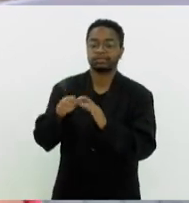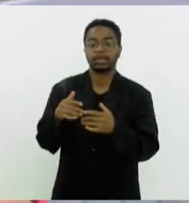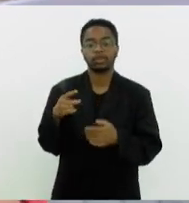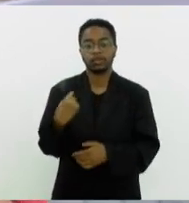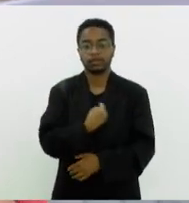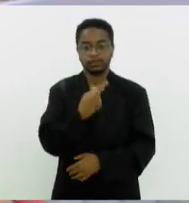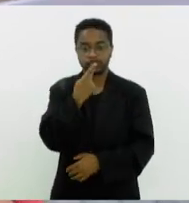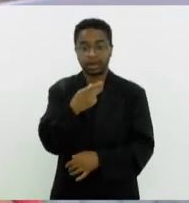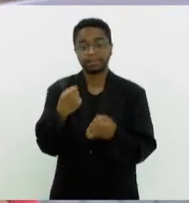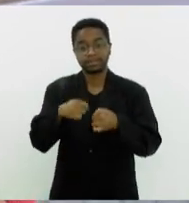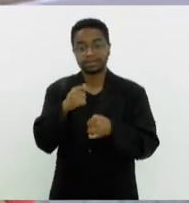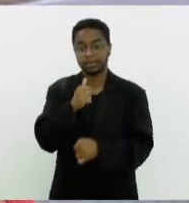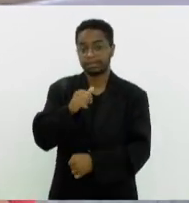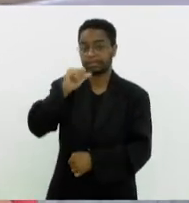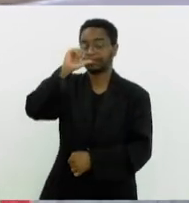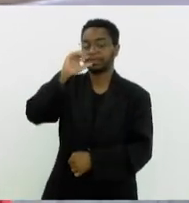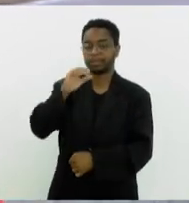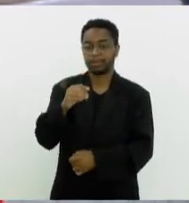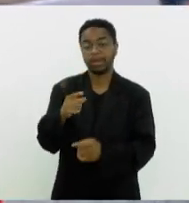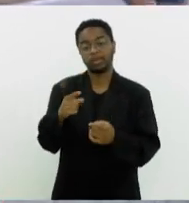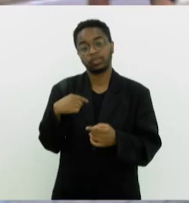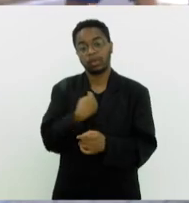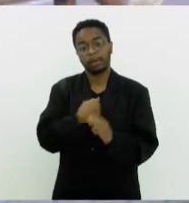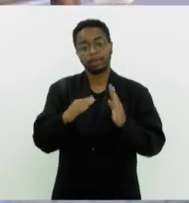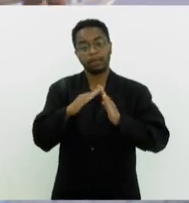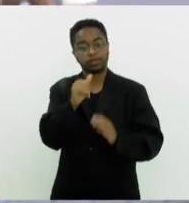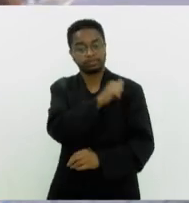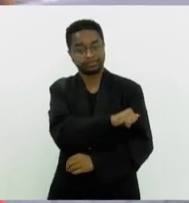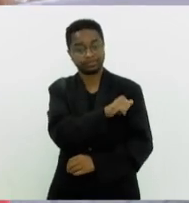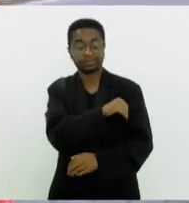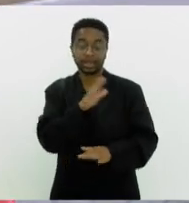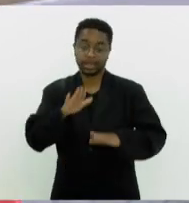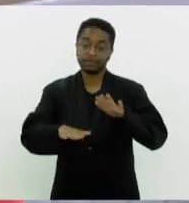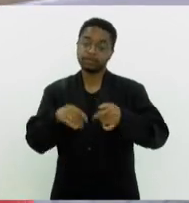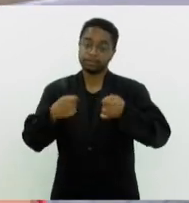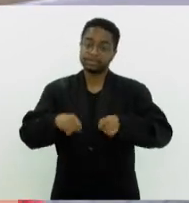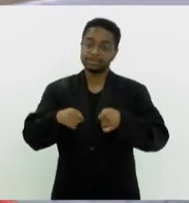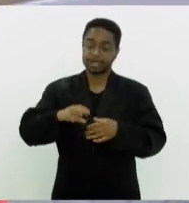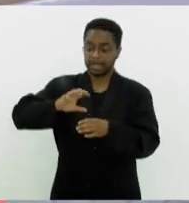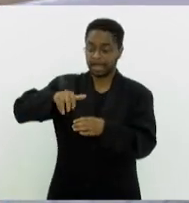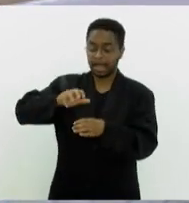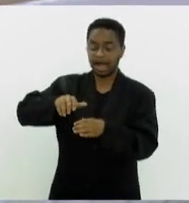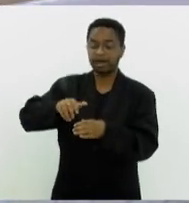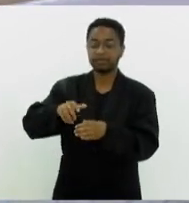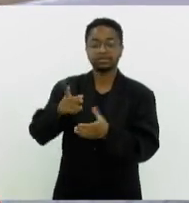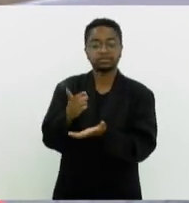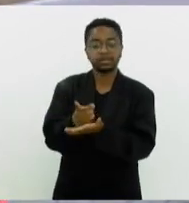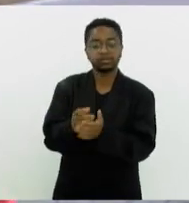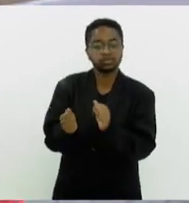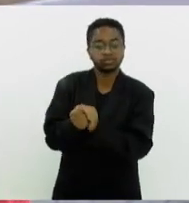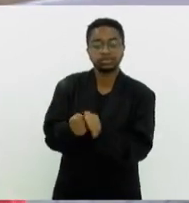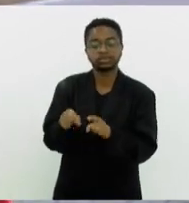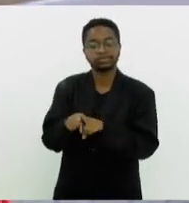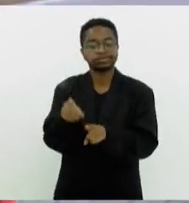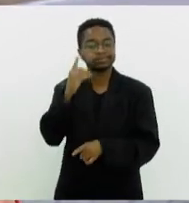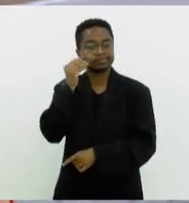água, a gente mora no Rio de Janeiro, então às vezes é necessário a gente andar com a nossa garrafinha e sempre que possível beber